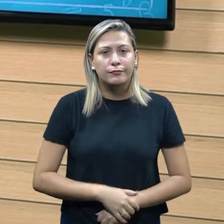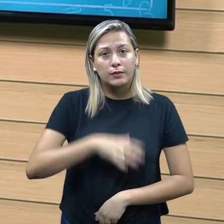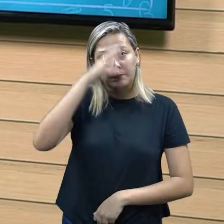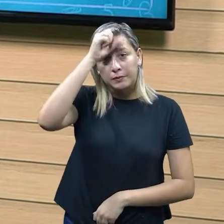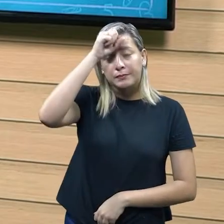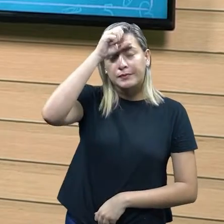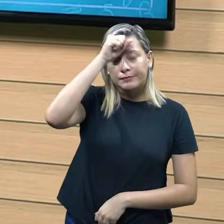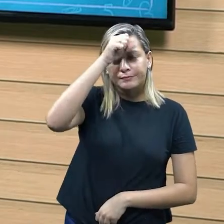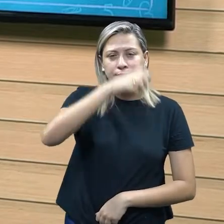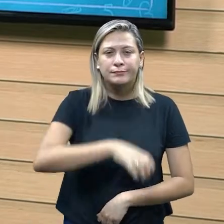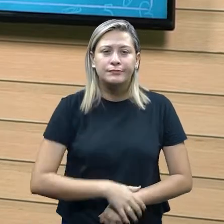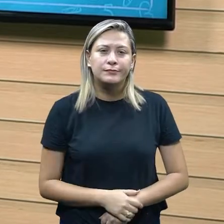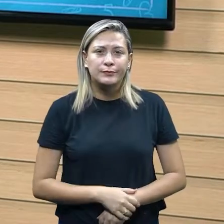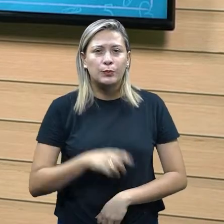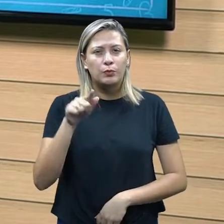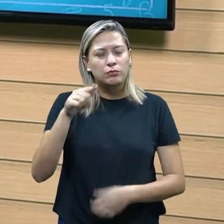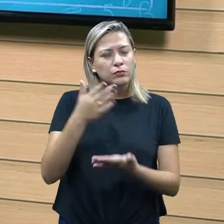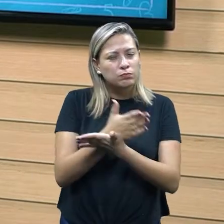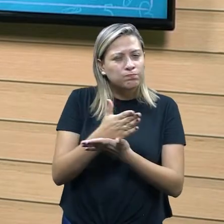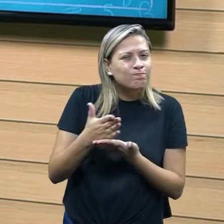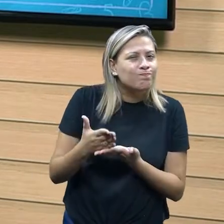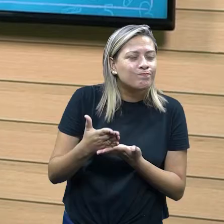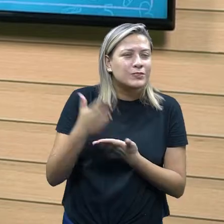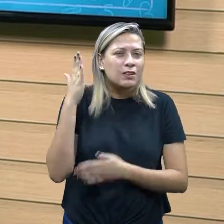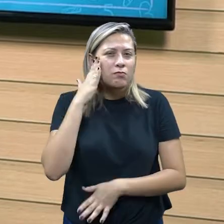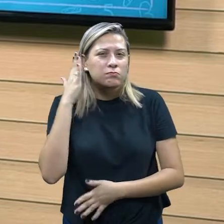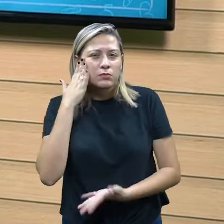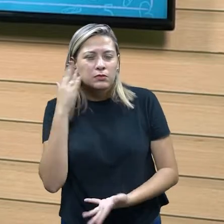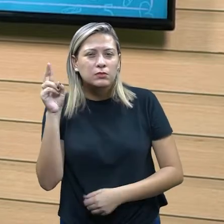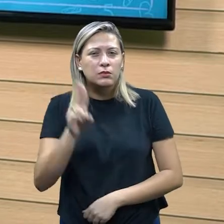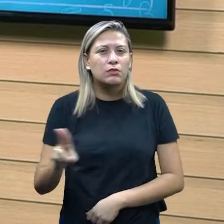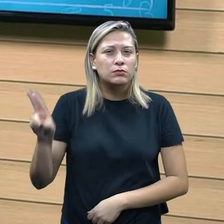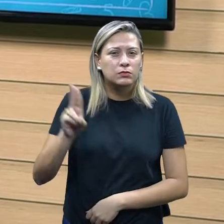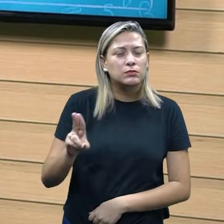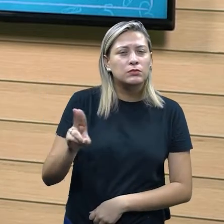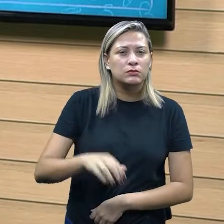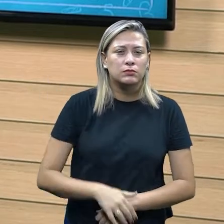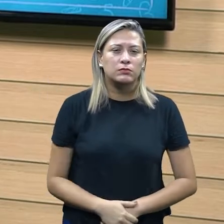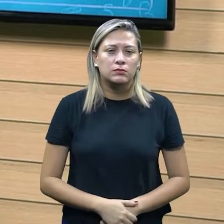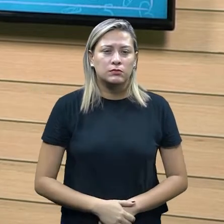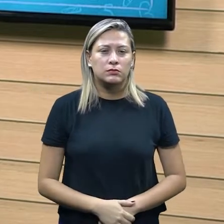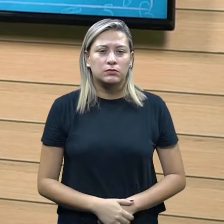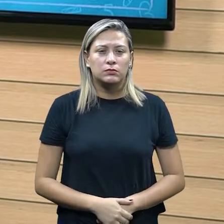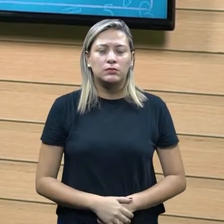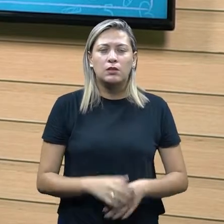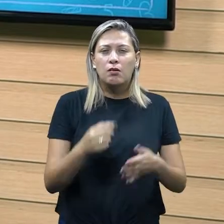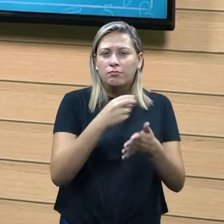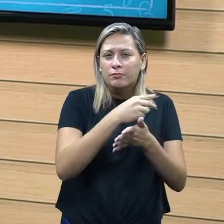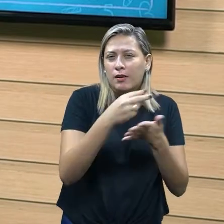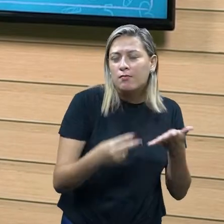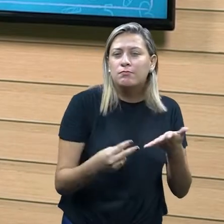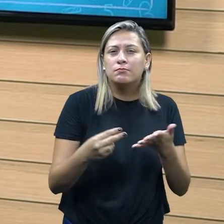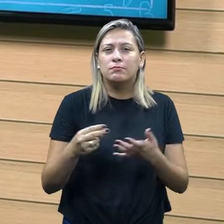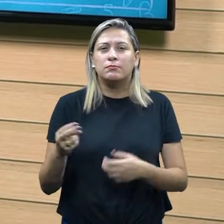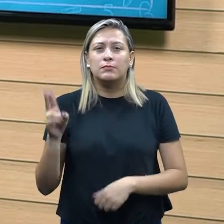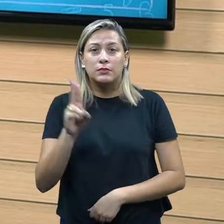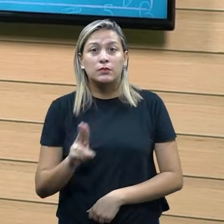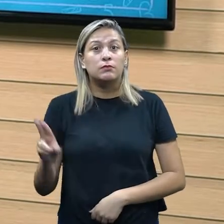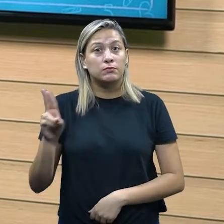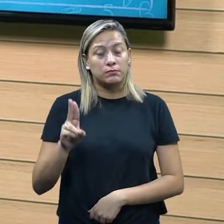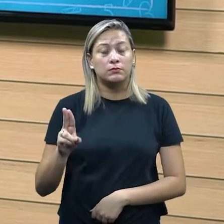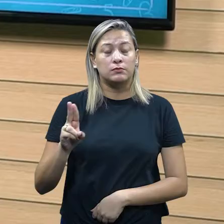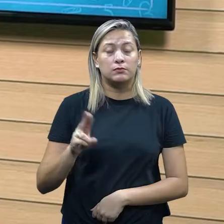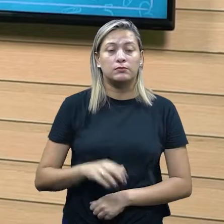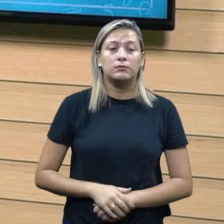passos, né, para você se iniciar ali na utilização dessa ferramenta que é tão útil e de grande importância dentro